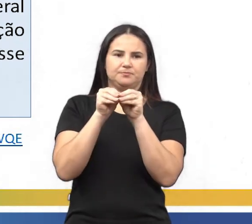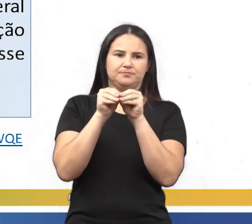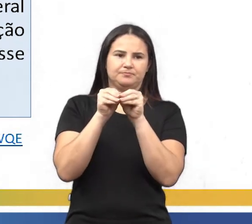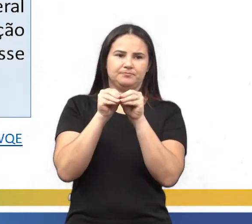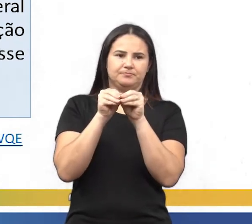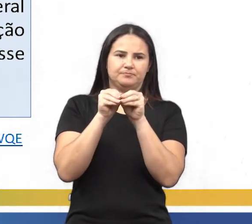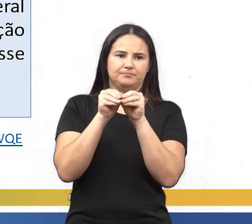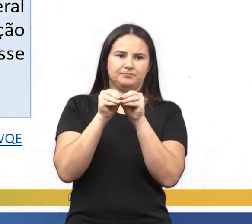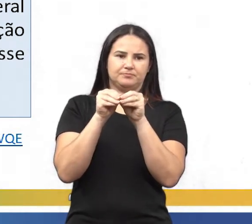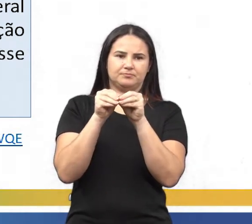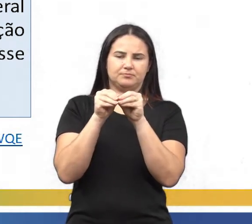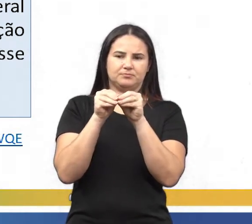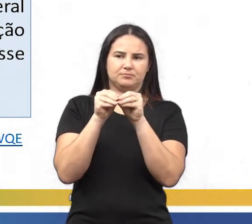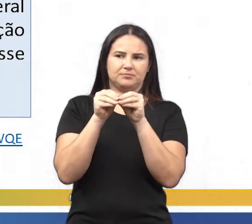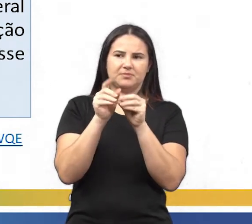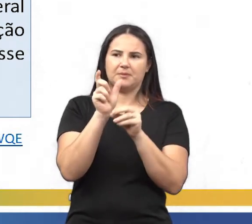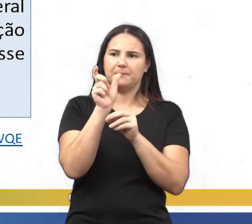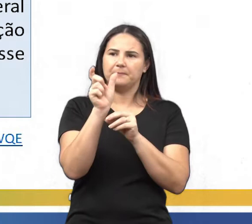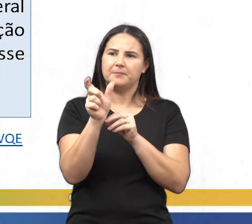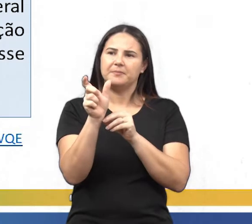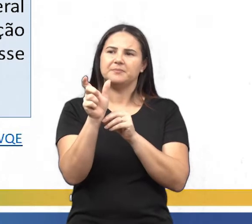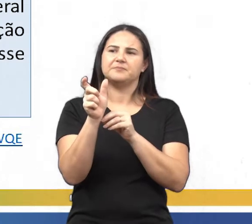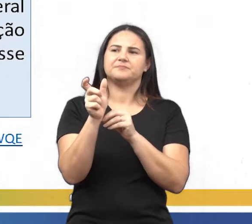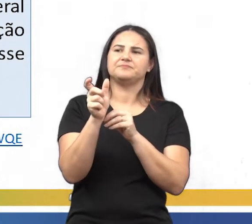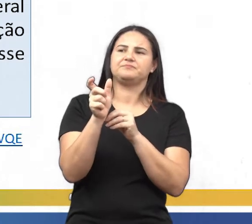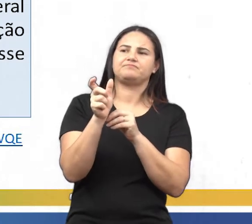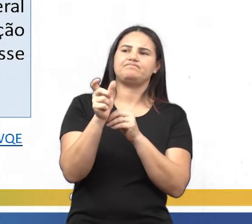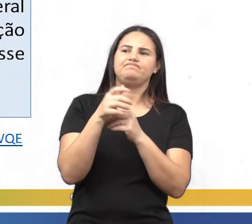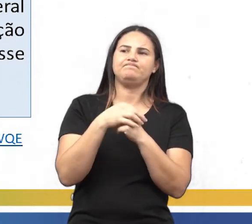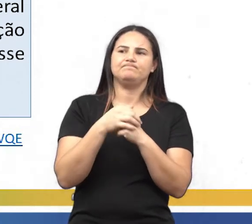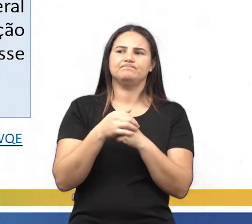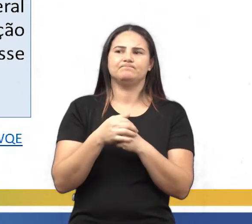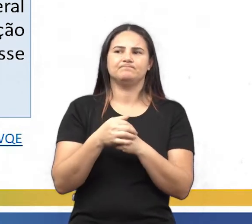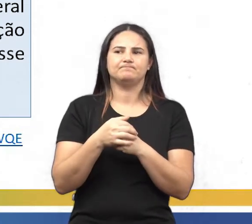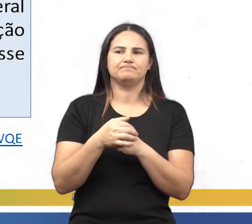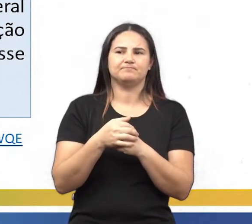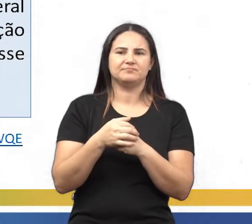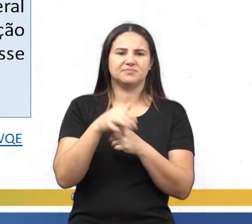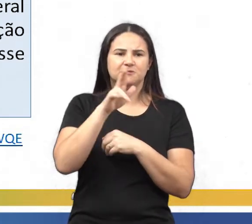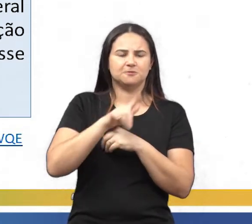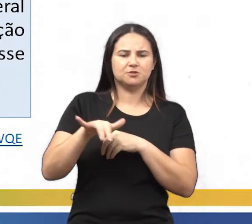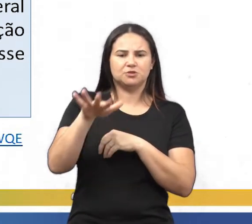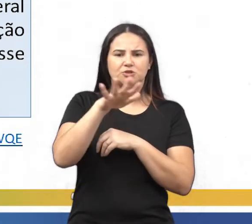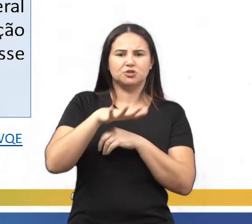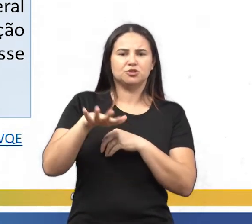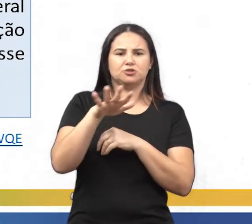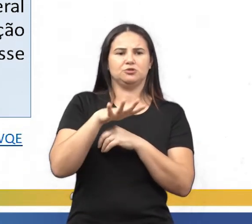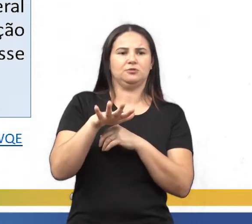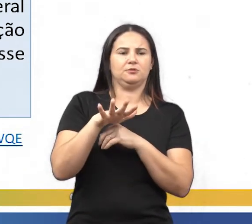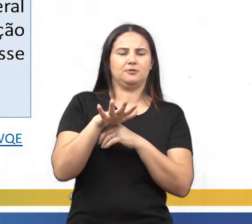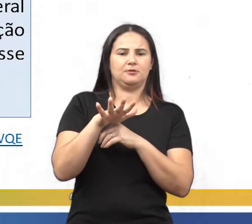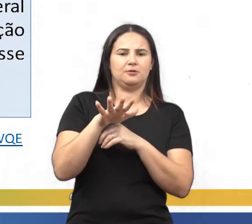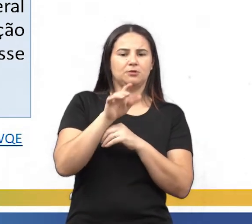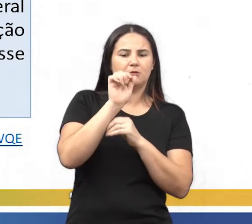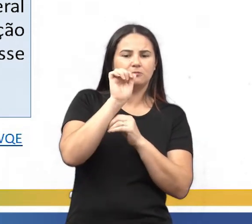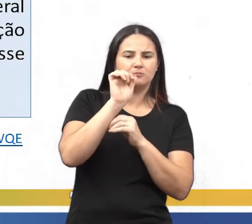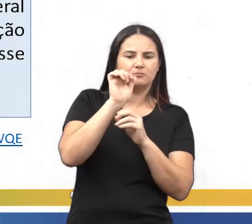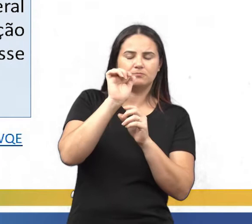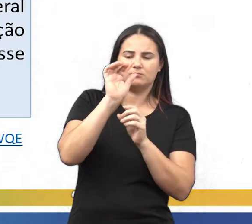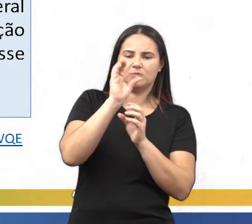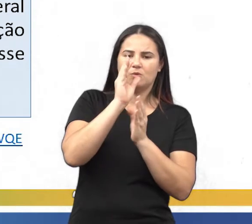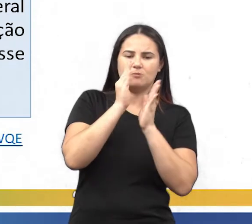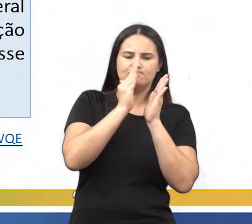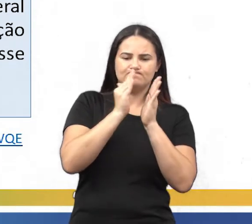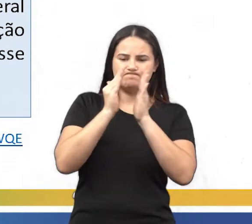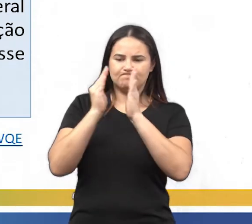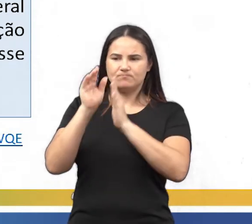língua, palavras, locuções, afixos e etc. Em geral, dispostos em uma ordem alfabética,